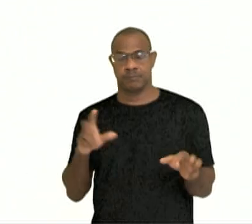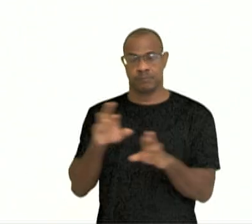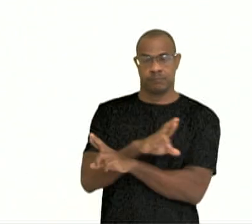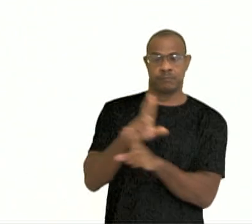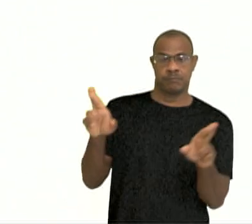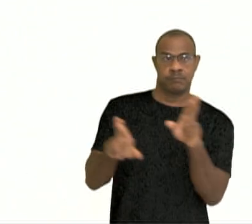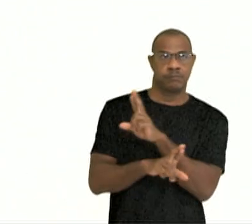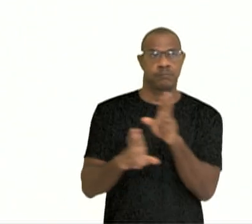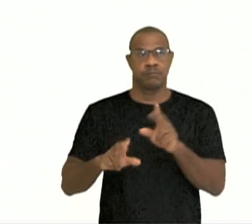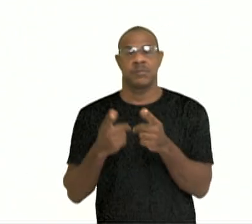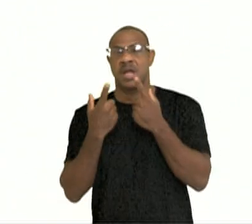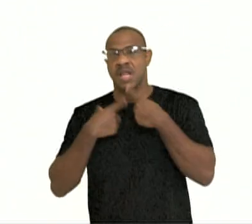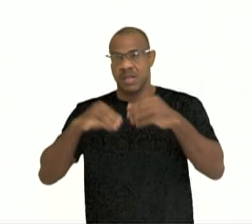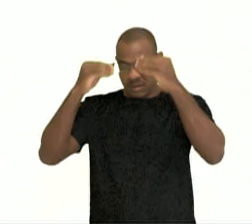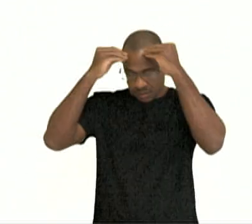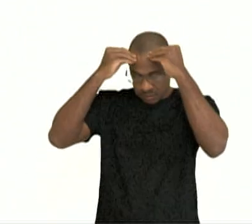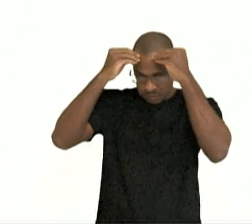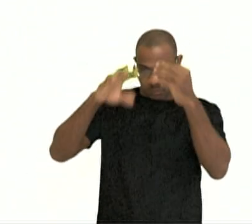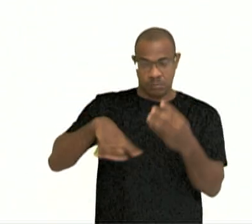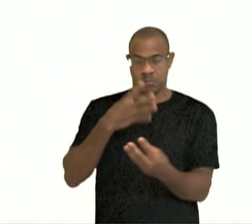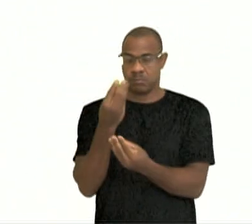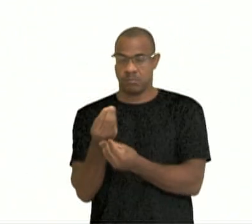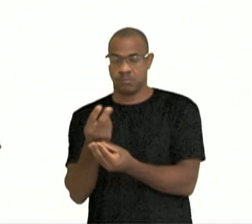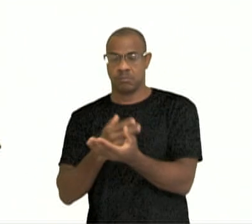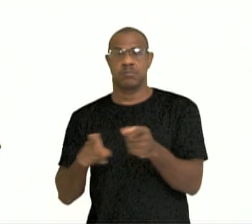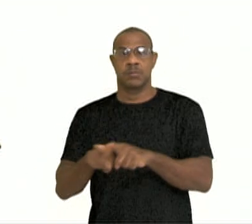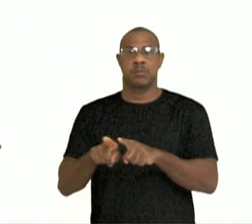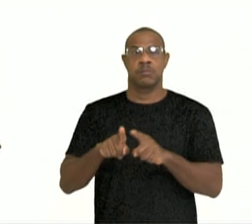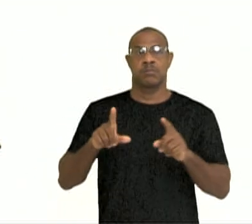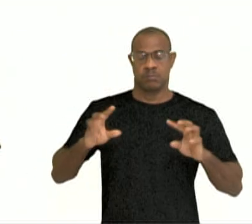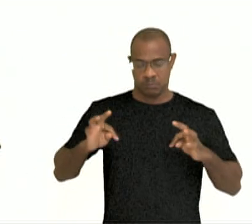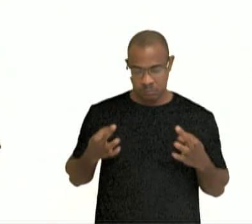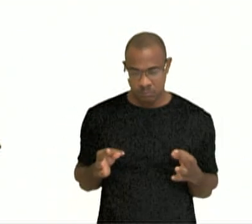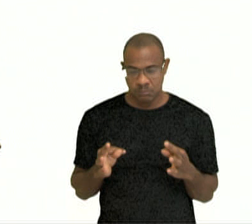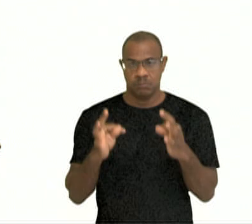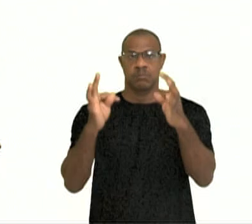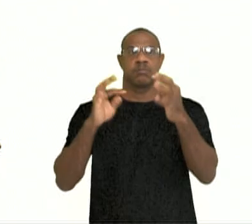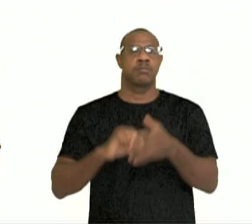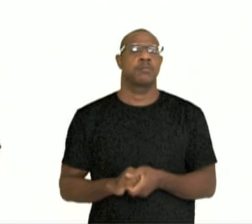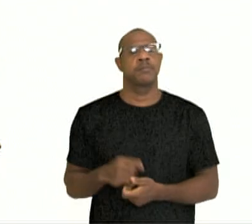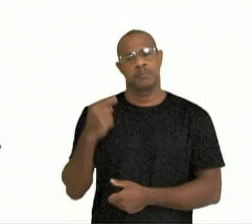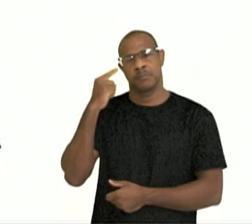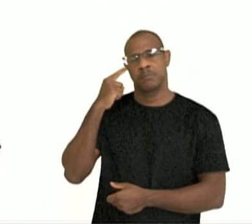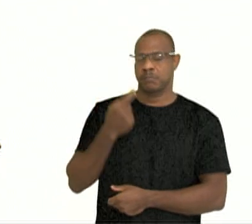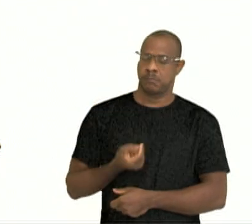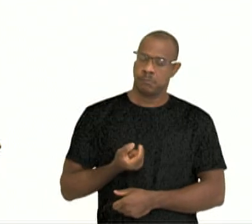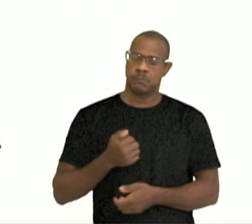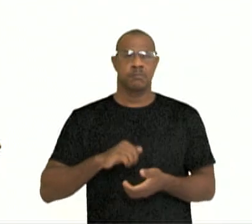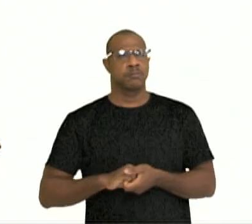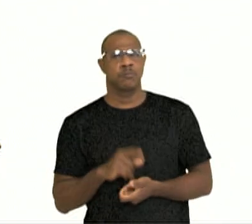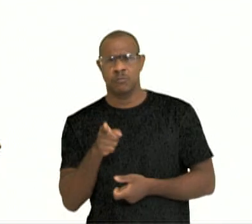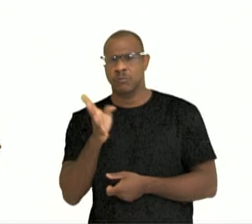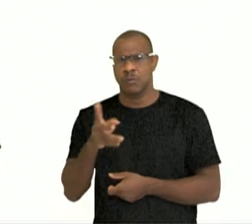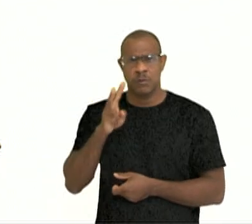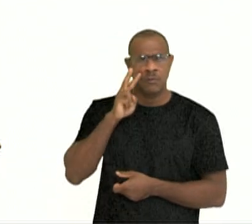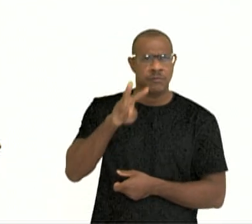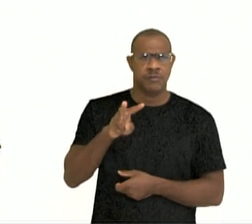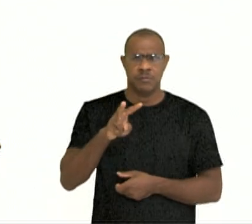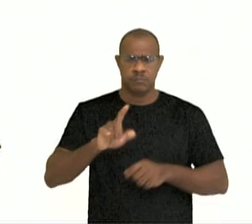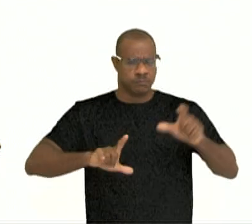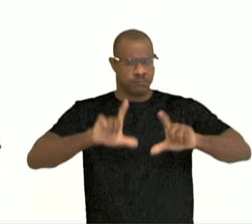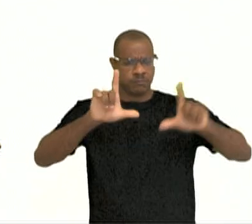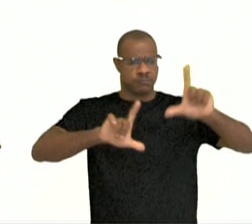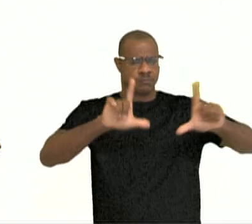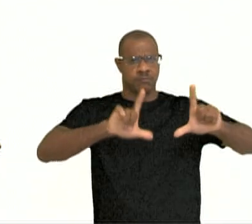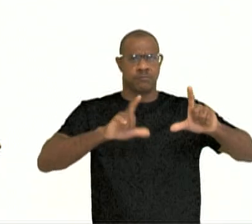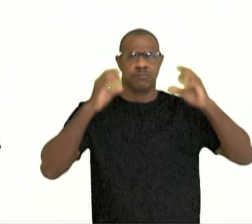relação entre as linguagens artísticas e as tecnologias. Pense um pouco. Você já viu aparelhos de TV